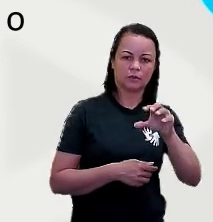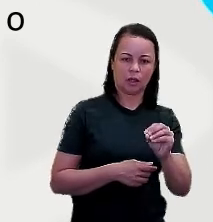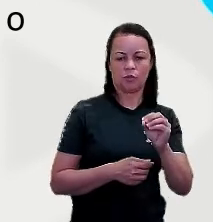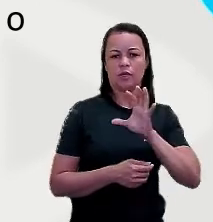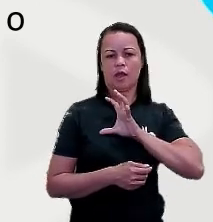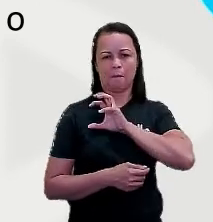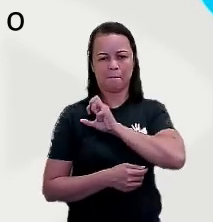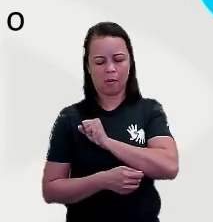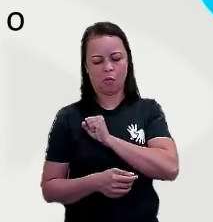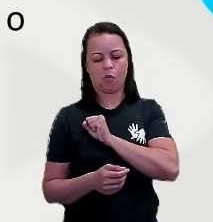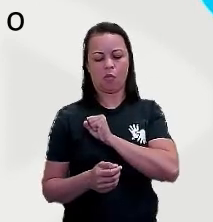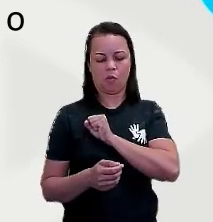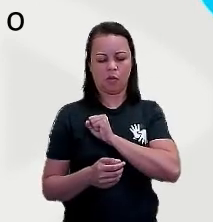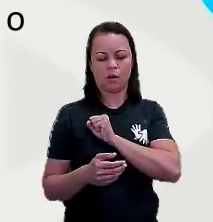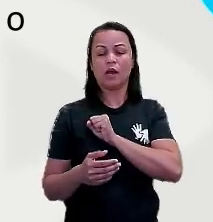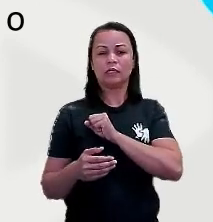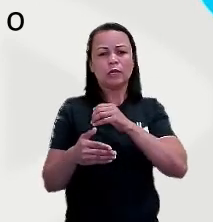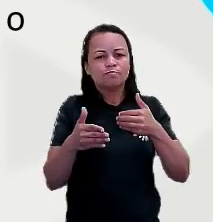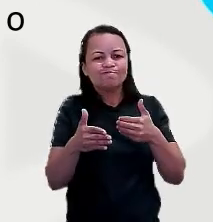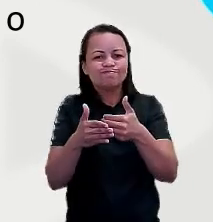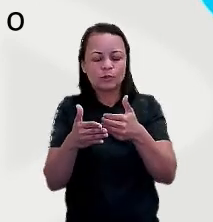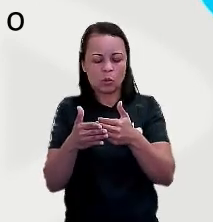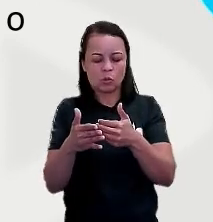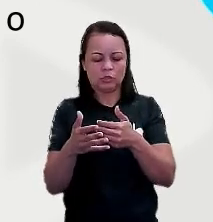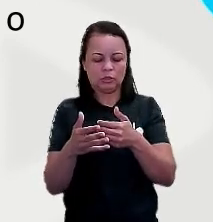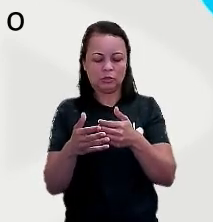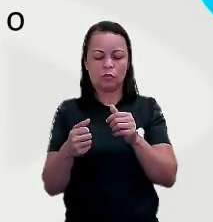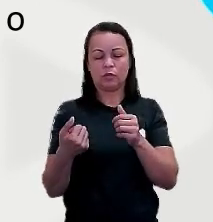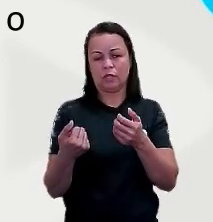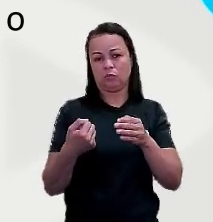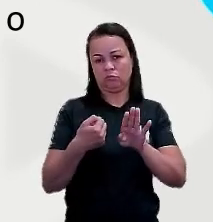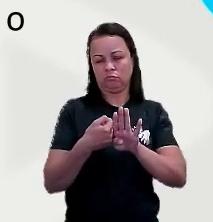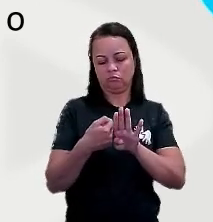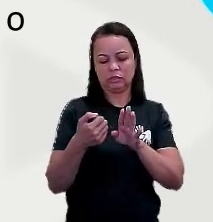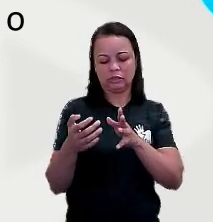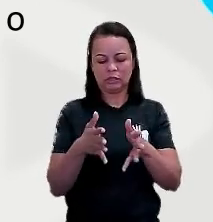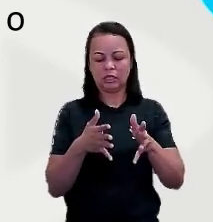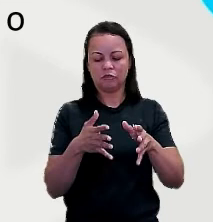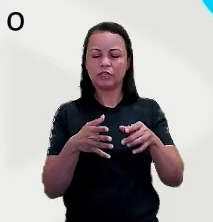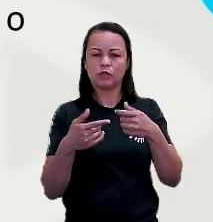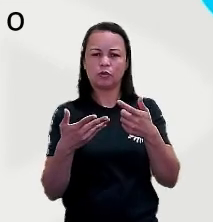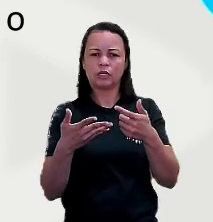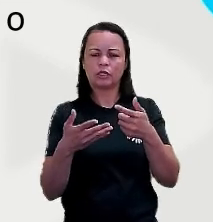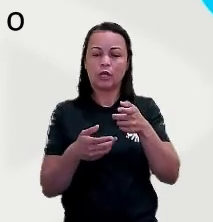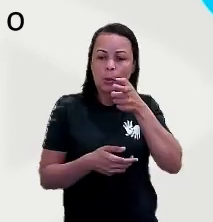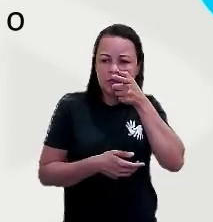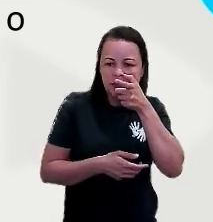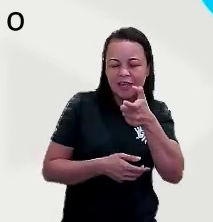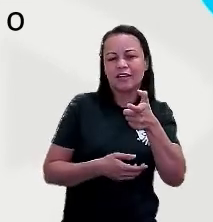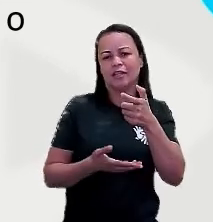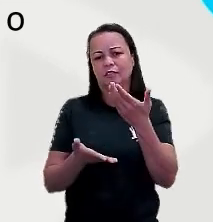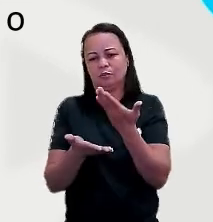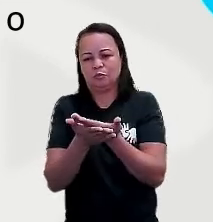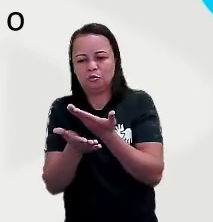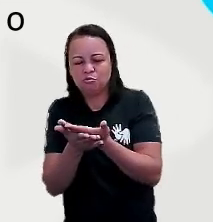próximos, porque é aquele interesse, né, pelos livros, pelos estudos. Então, nesse caso, a gente